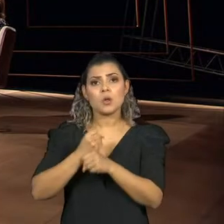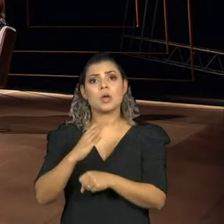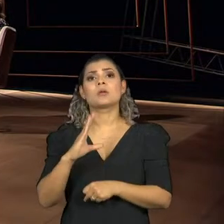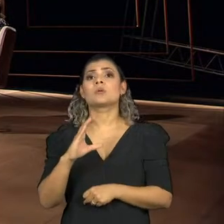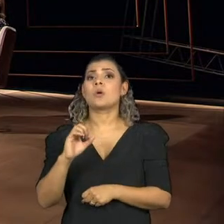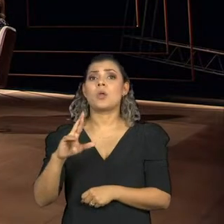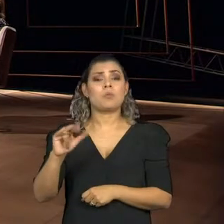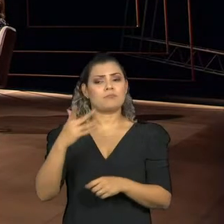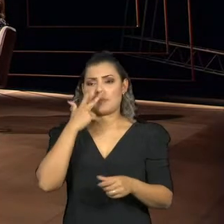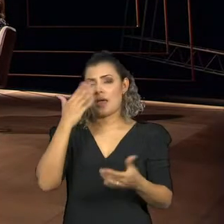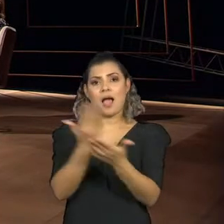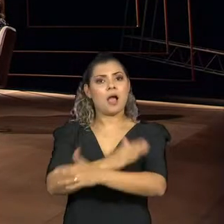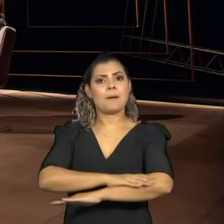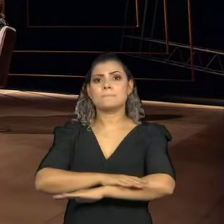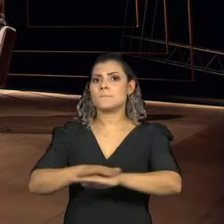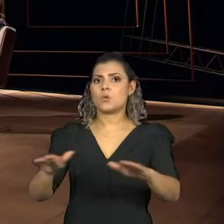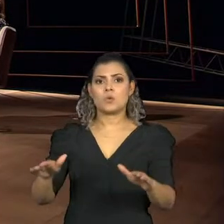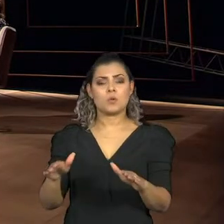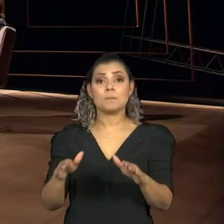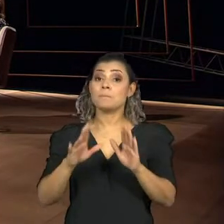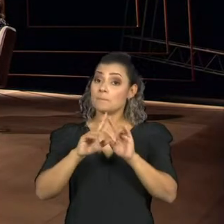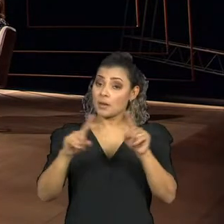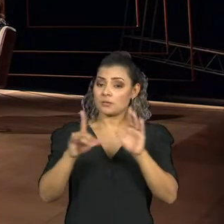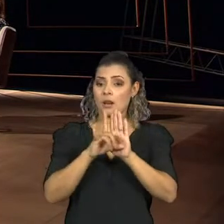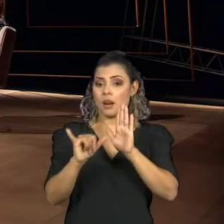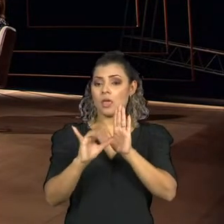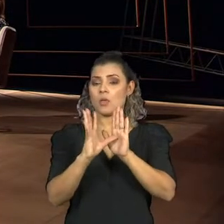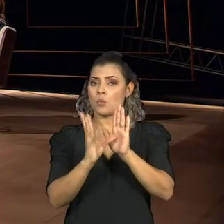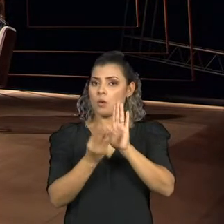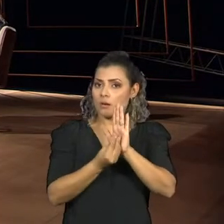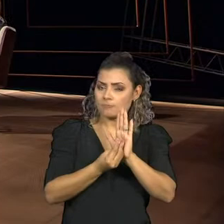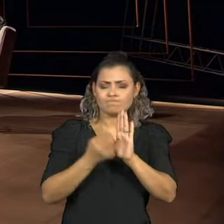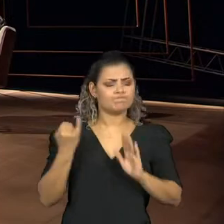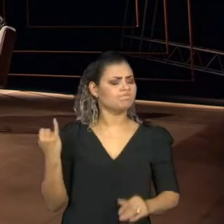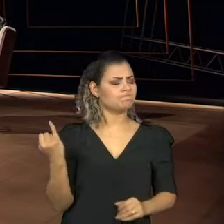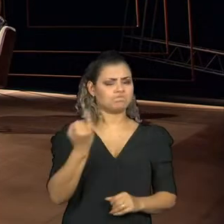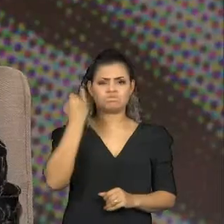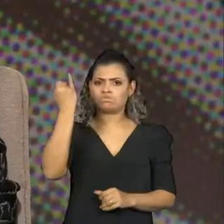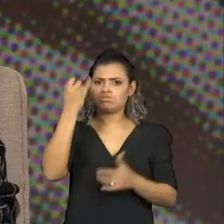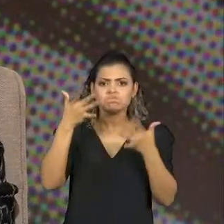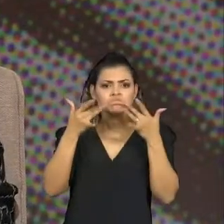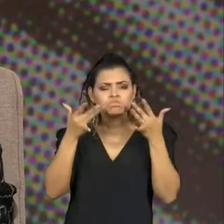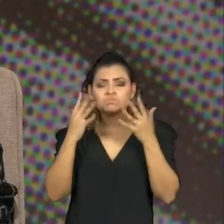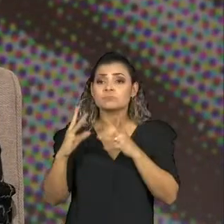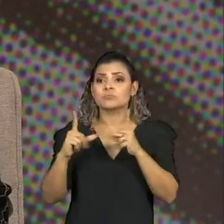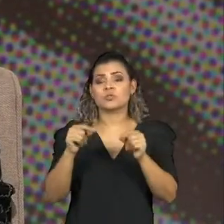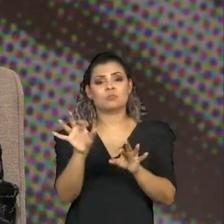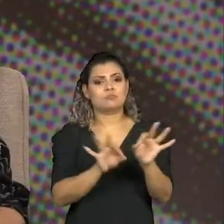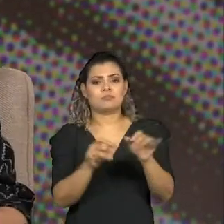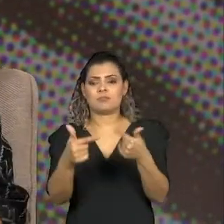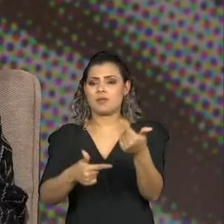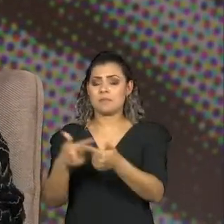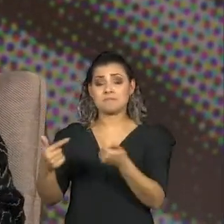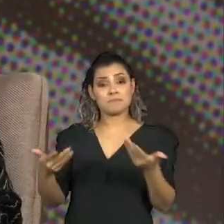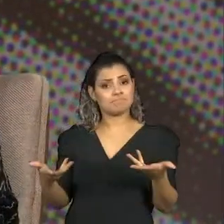fazer cinema. Mas assim, a Rouanet, fundamental para toda a produção de teatro e tudo, né? Mas é através